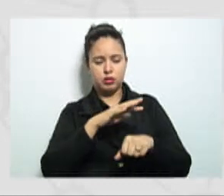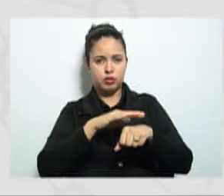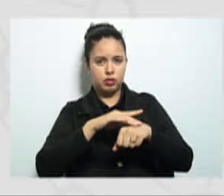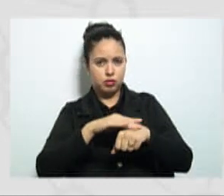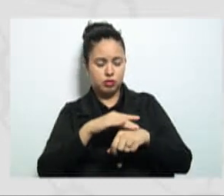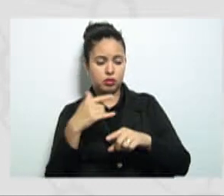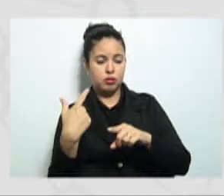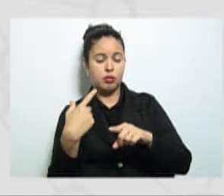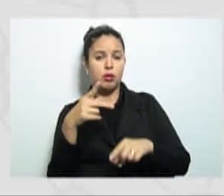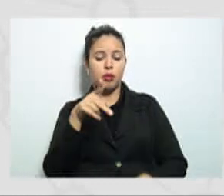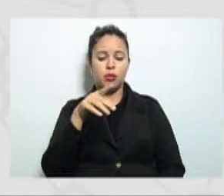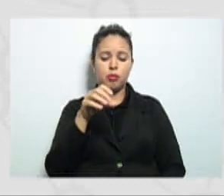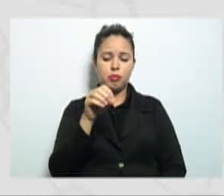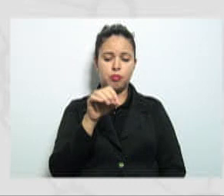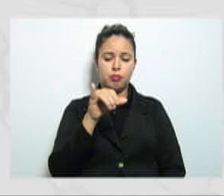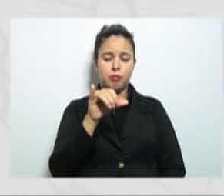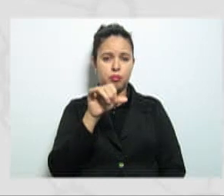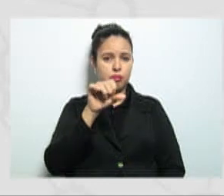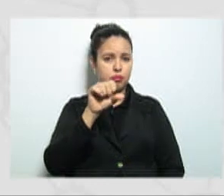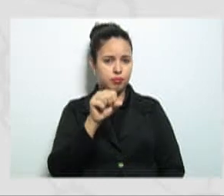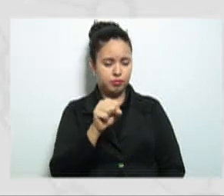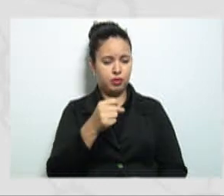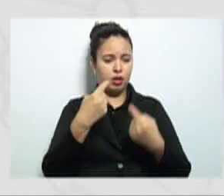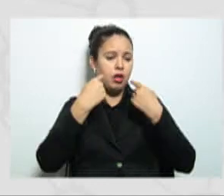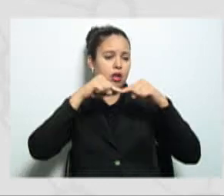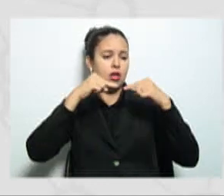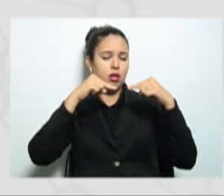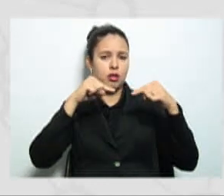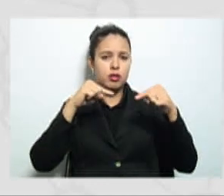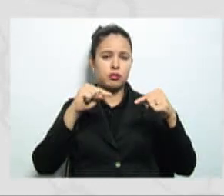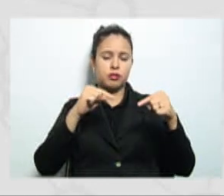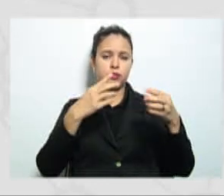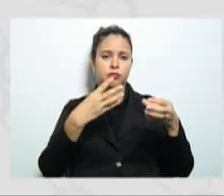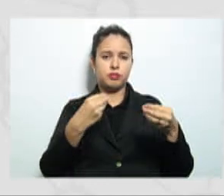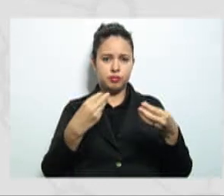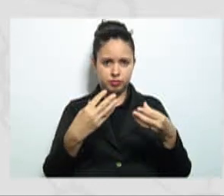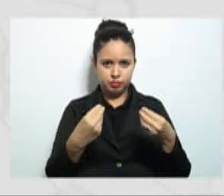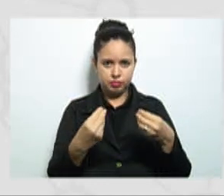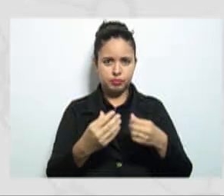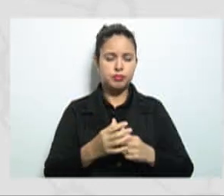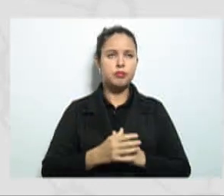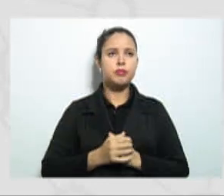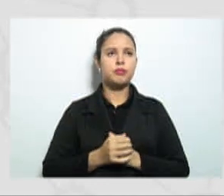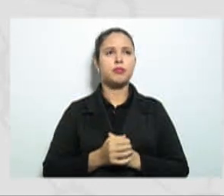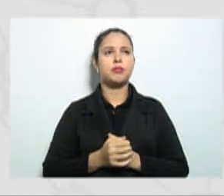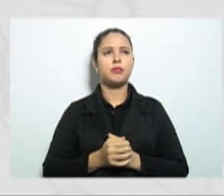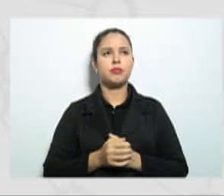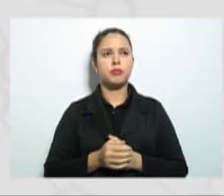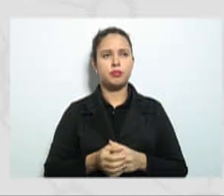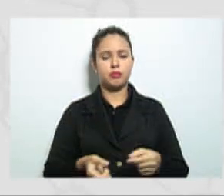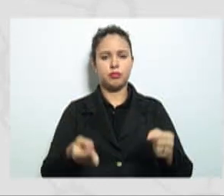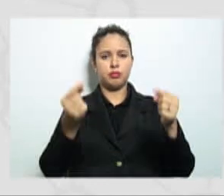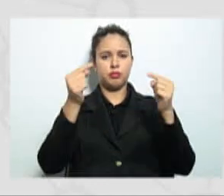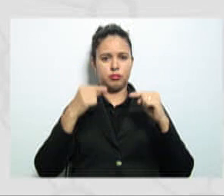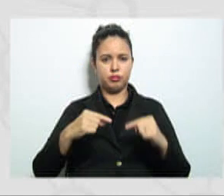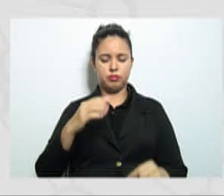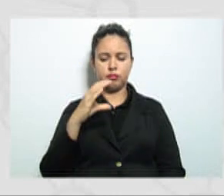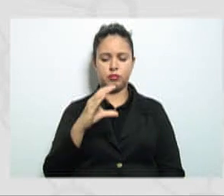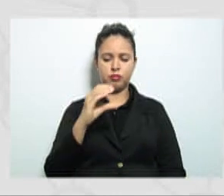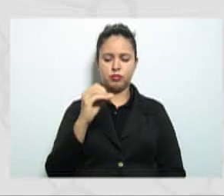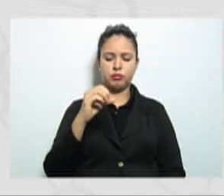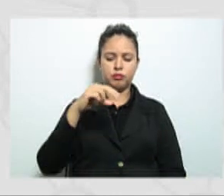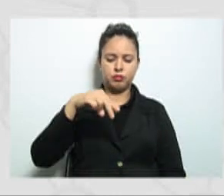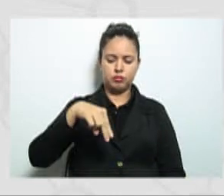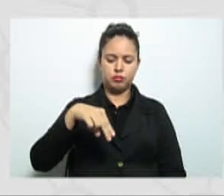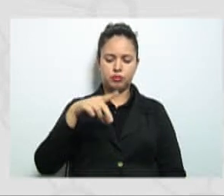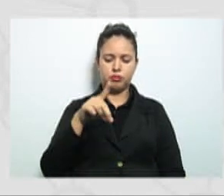que a minha hipótese da criança estar doente, porque ela estava reclamando muito. Existem as conjunções de condição também, que